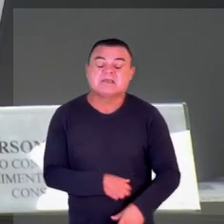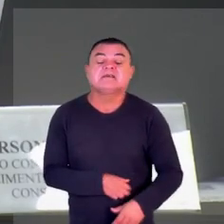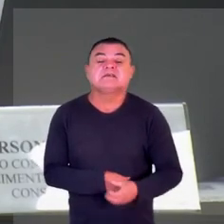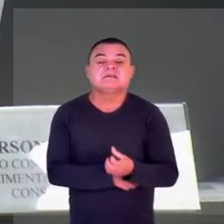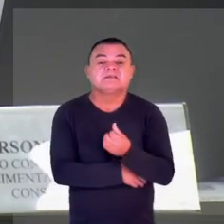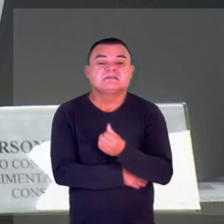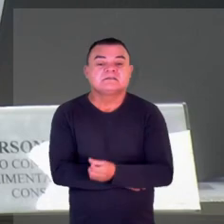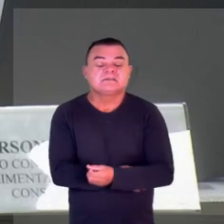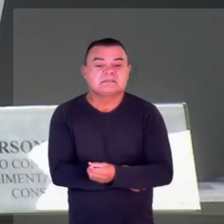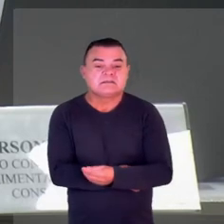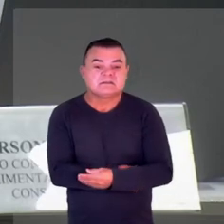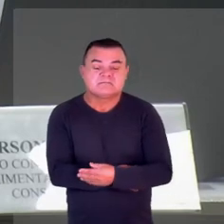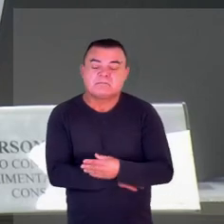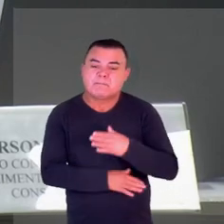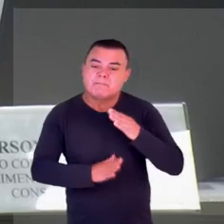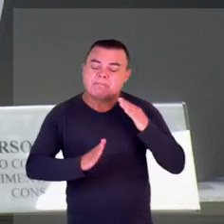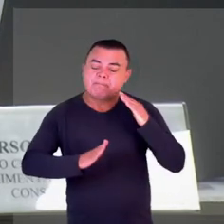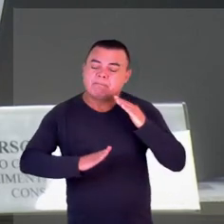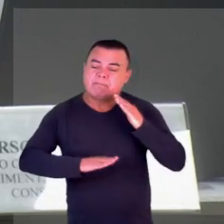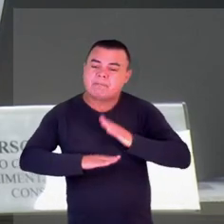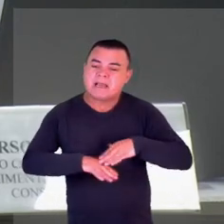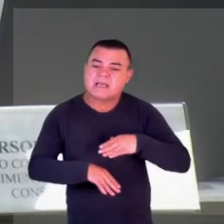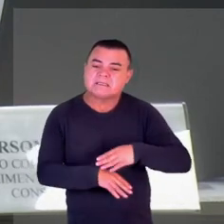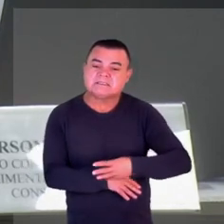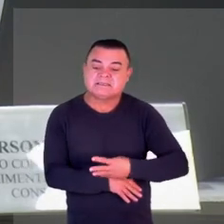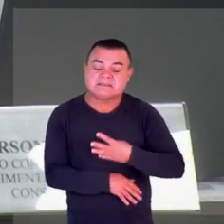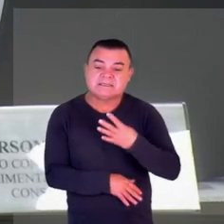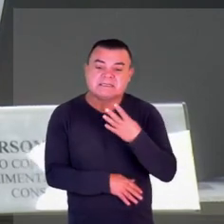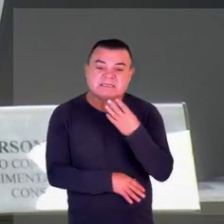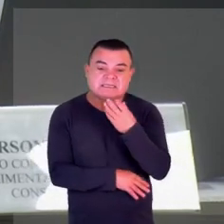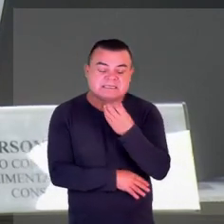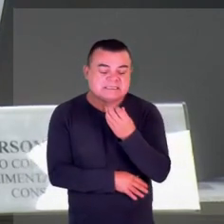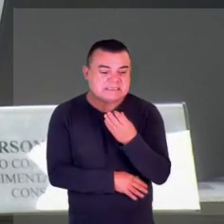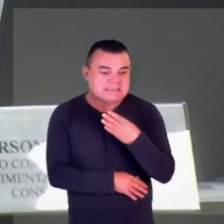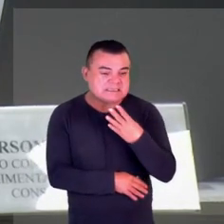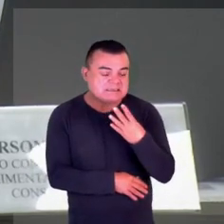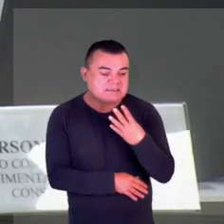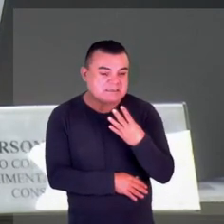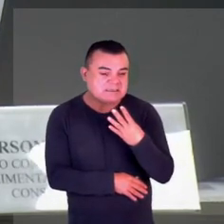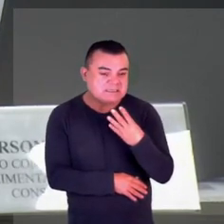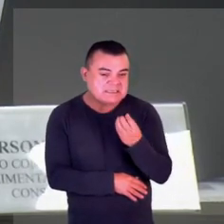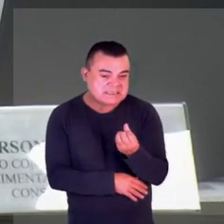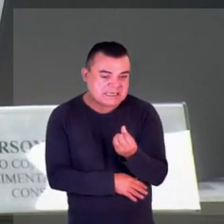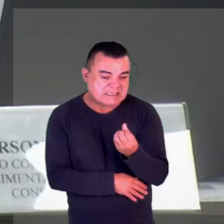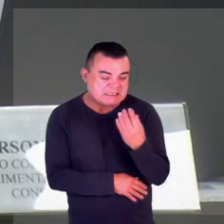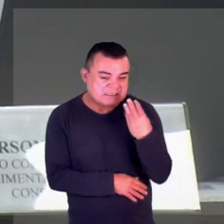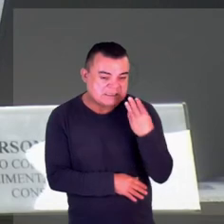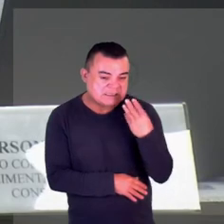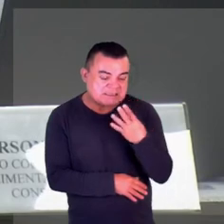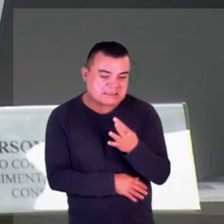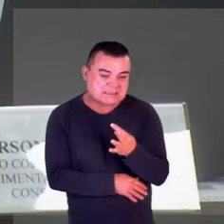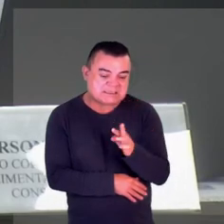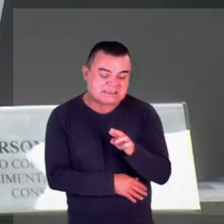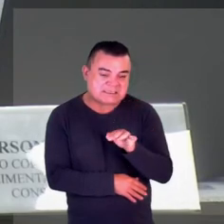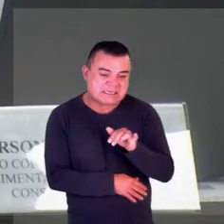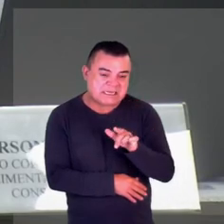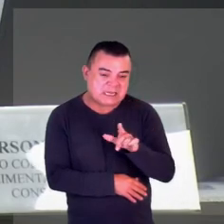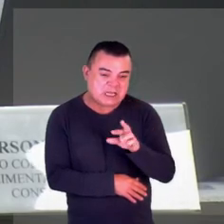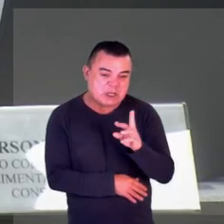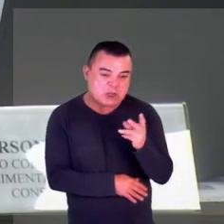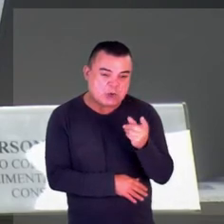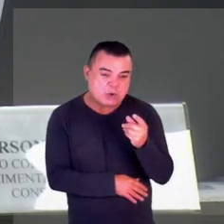dólares estamos estamos estamos falando de cifras eh escandalosas né mas